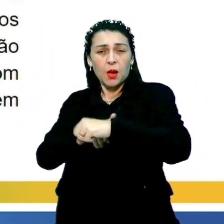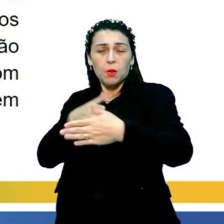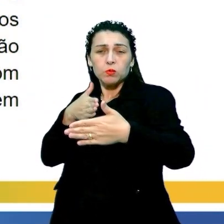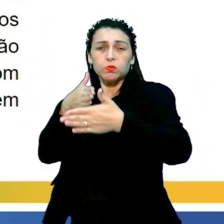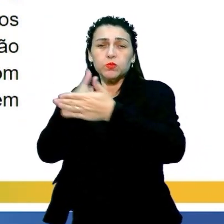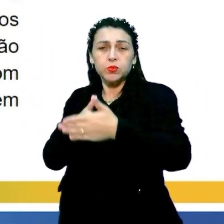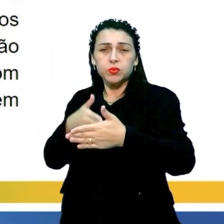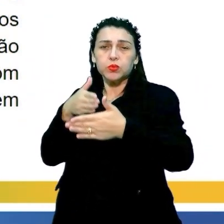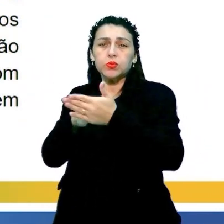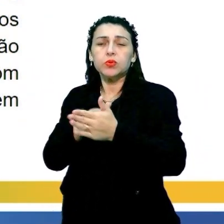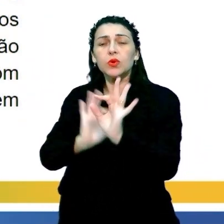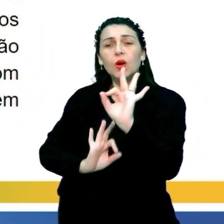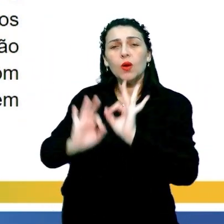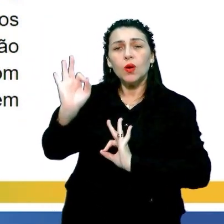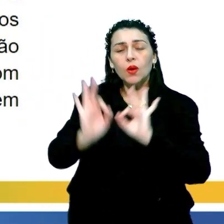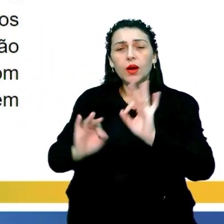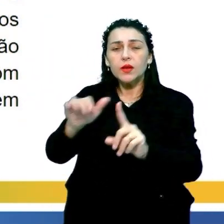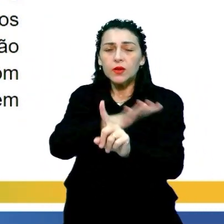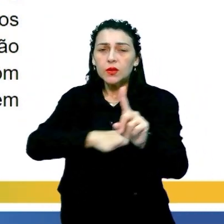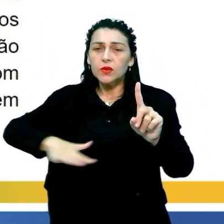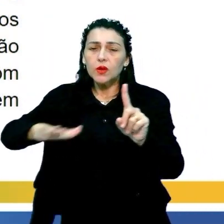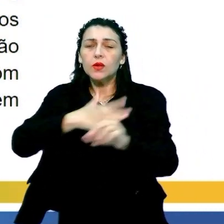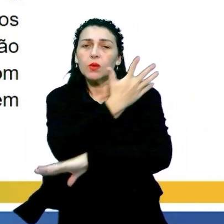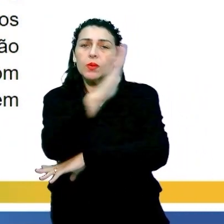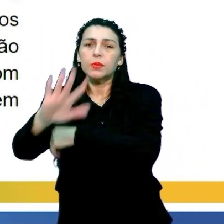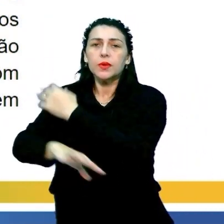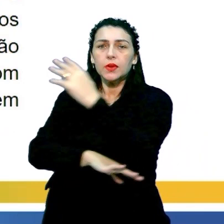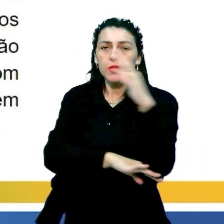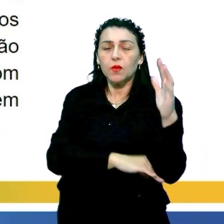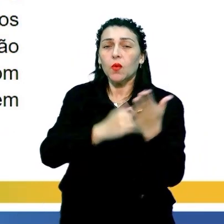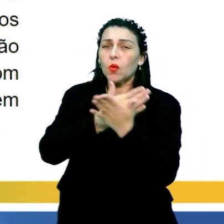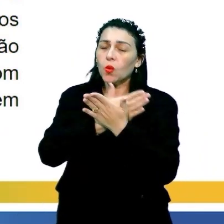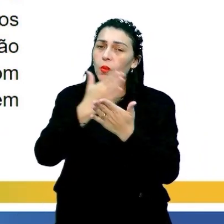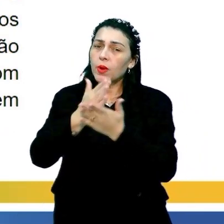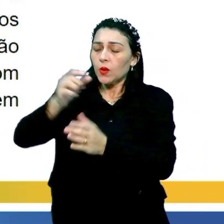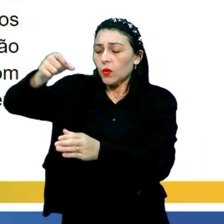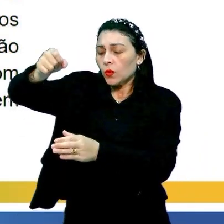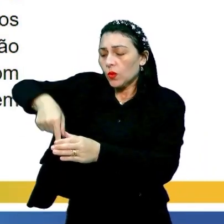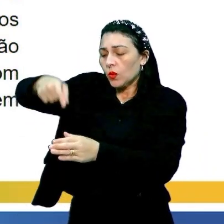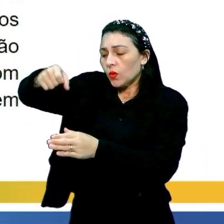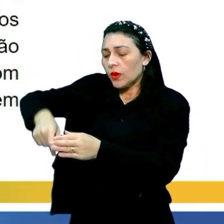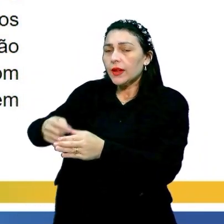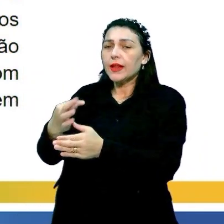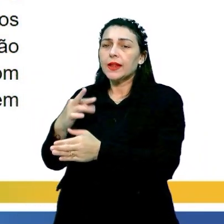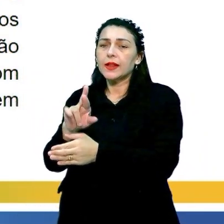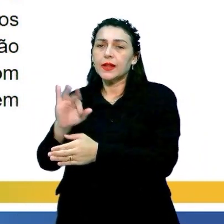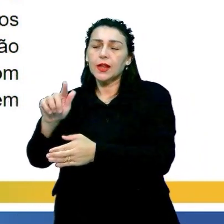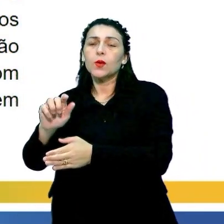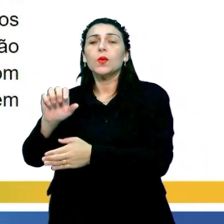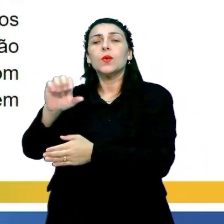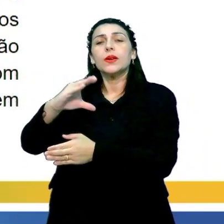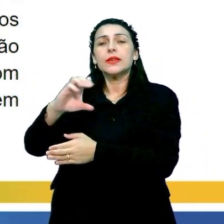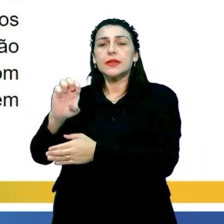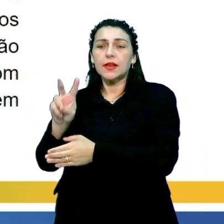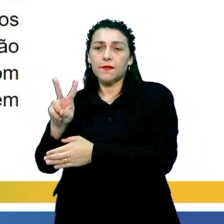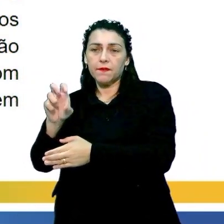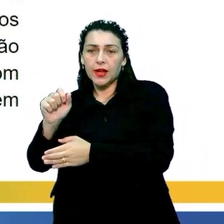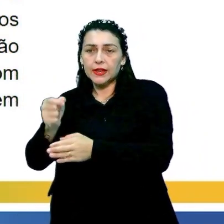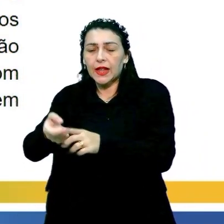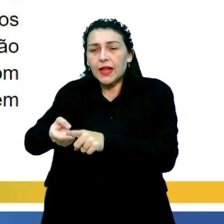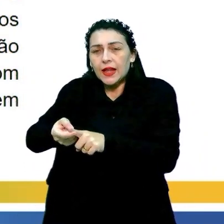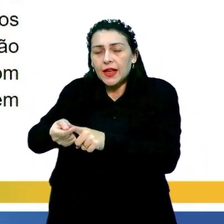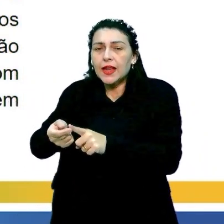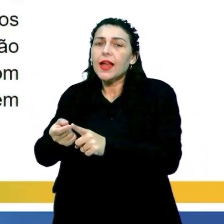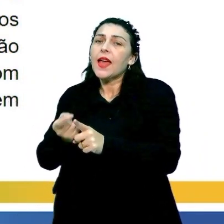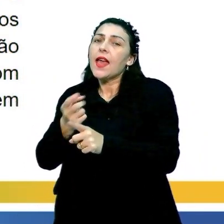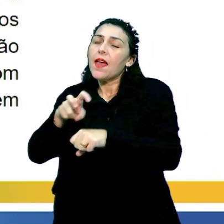sobre a organização social e sobre o ambiente, foi o começo do plantio de trigo, cevada, ervilha e outros